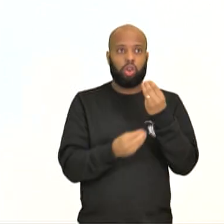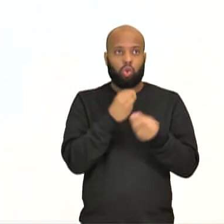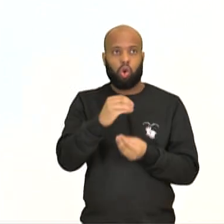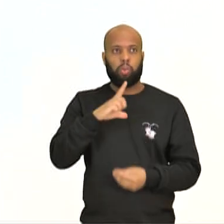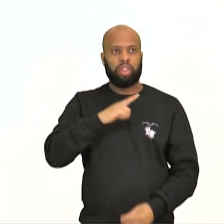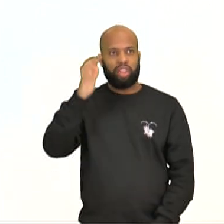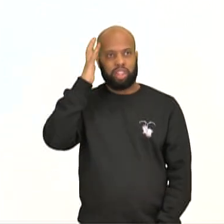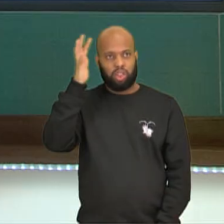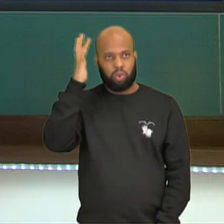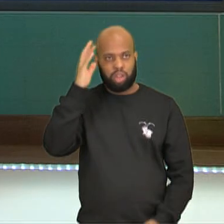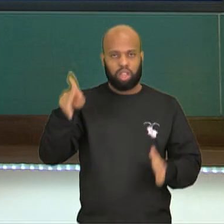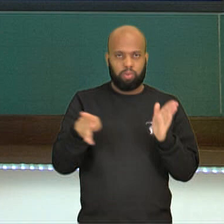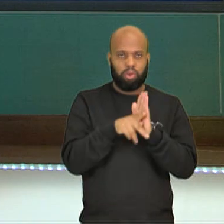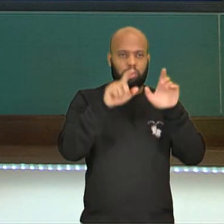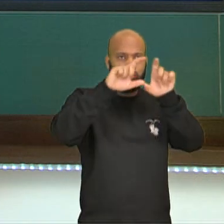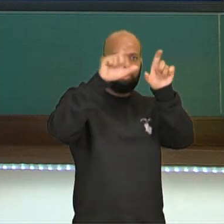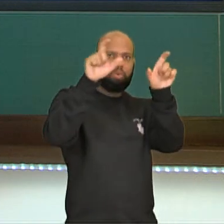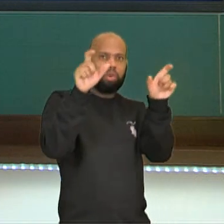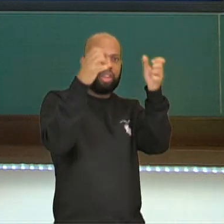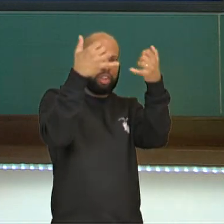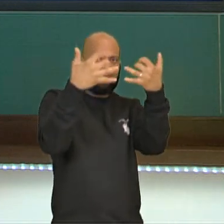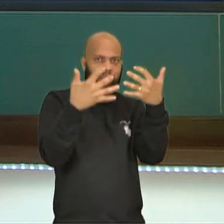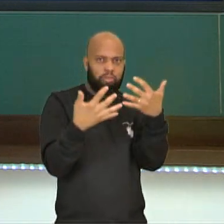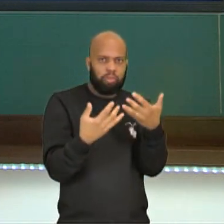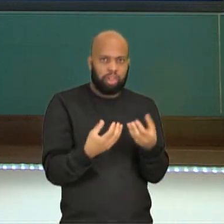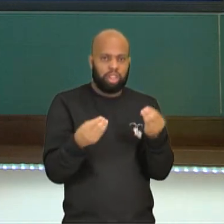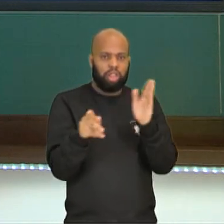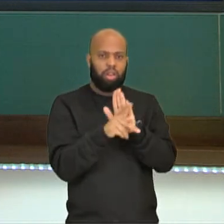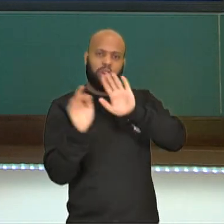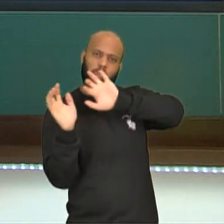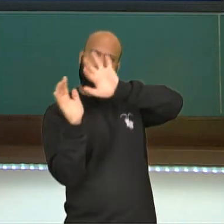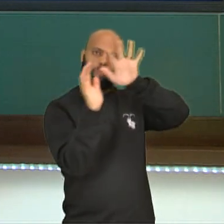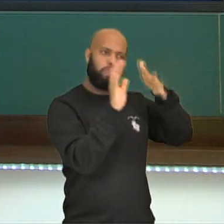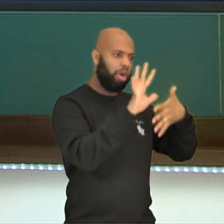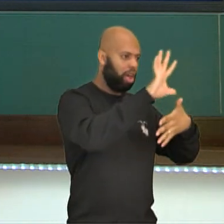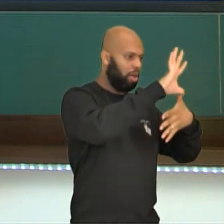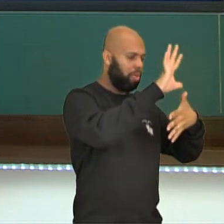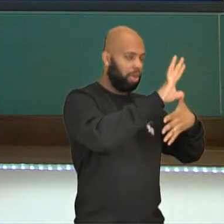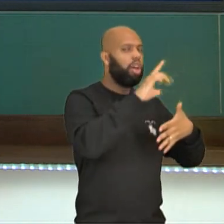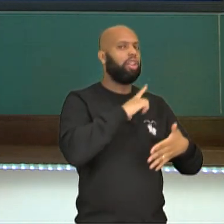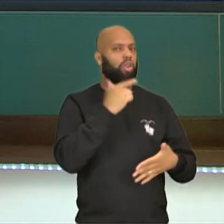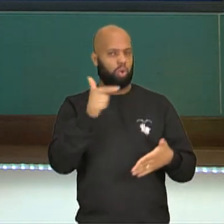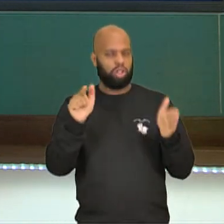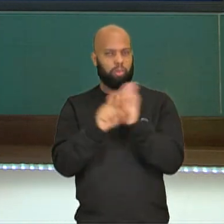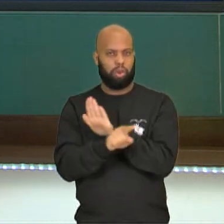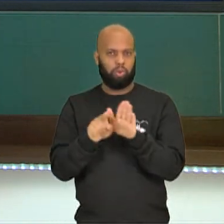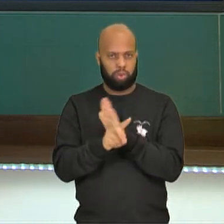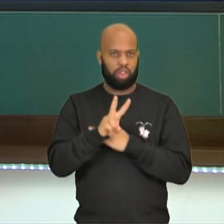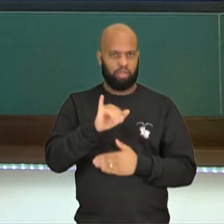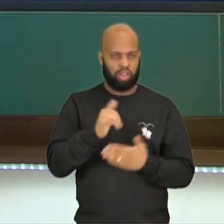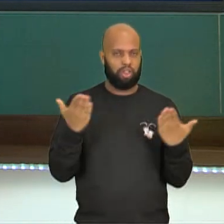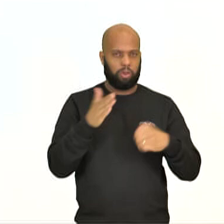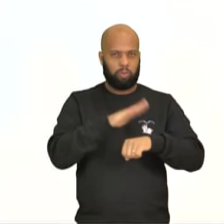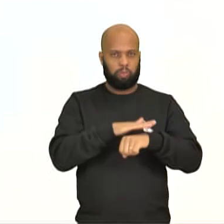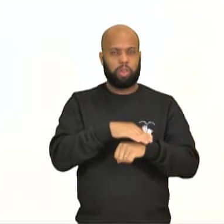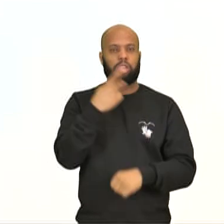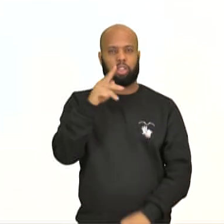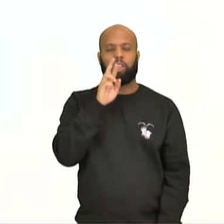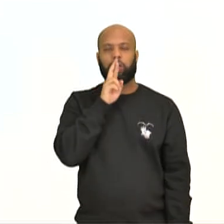América. Explica de certa maneira. Tem outras milhares de perguntas que daqui a pouquinho nós trazemos para vocês. Bora